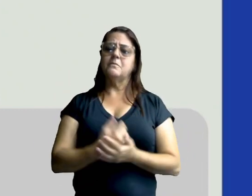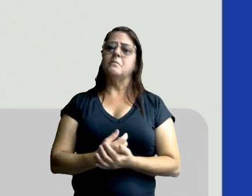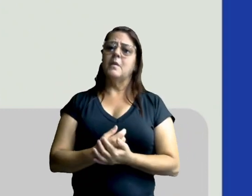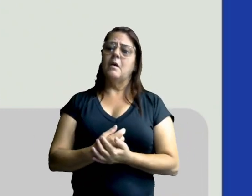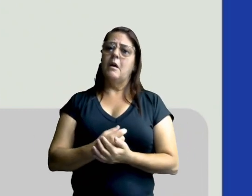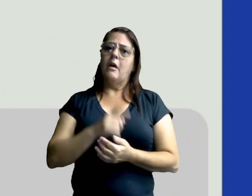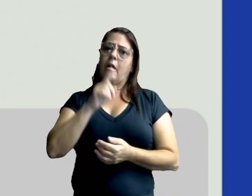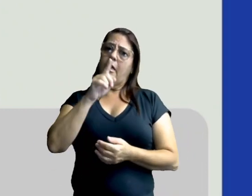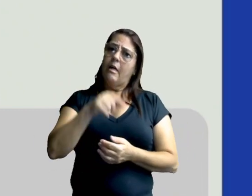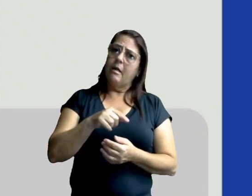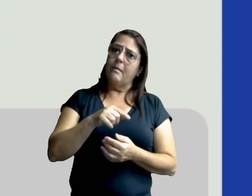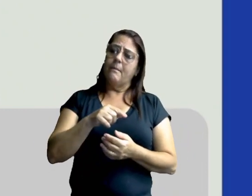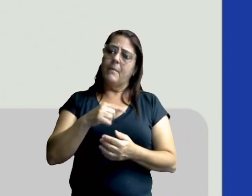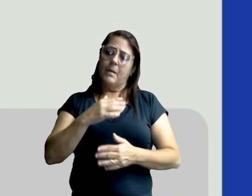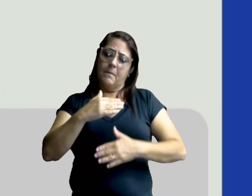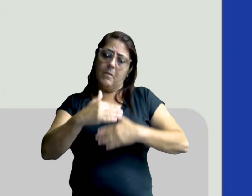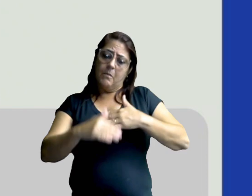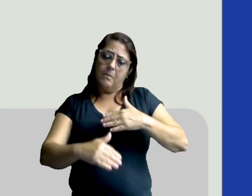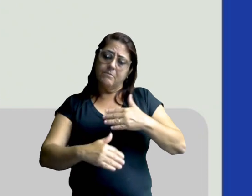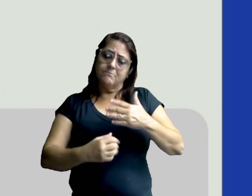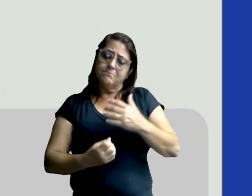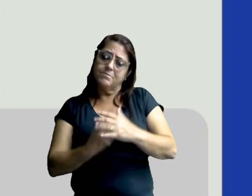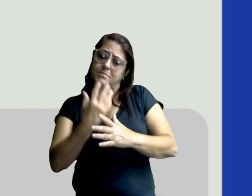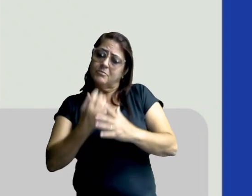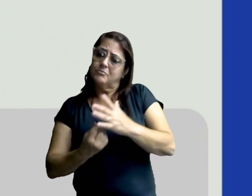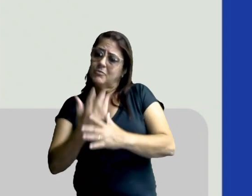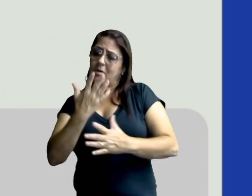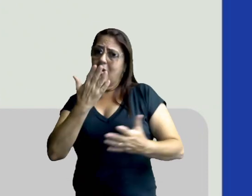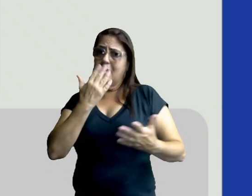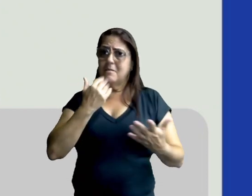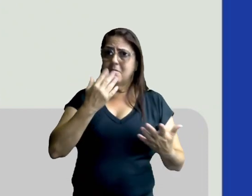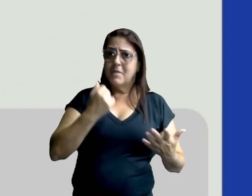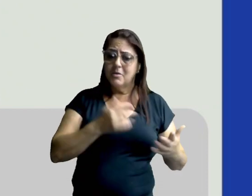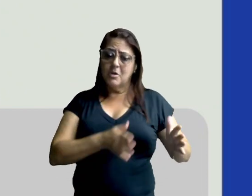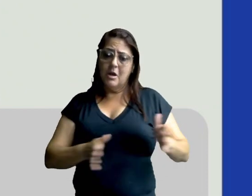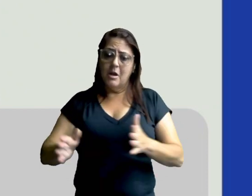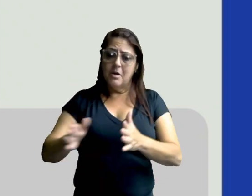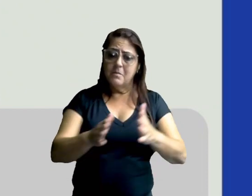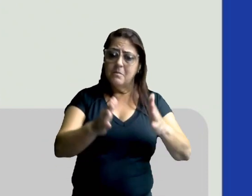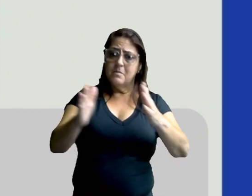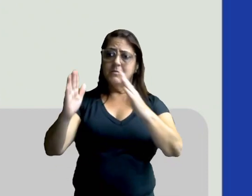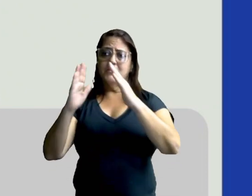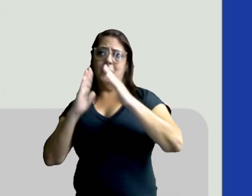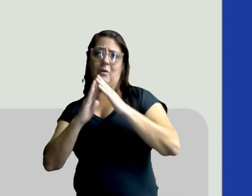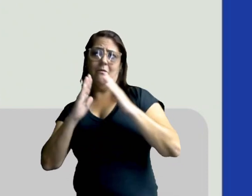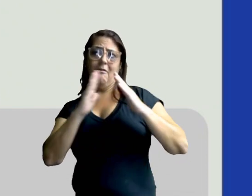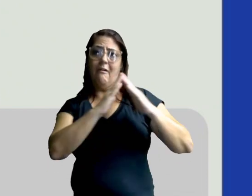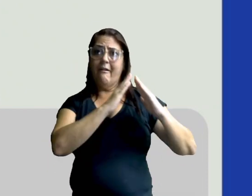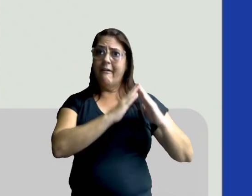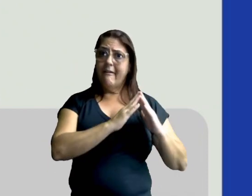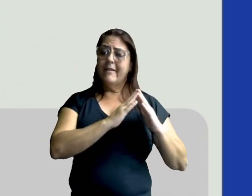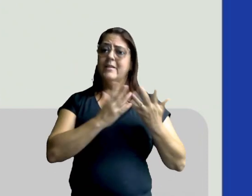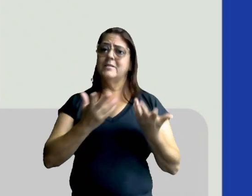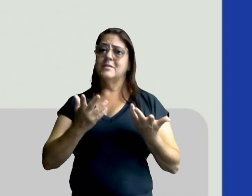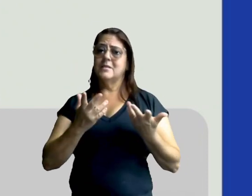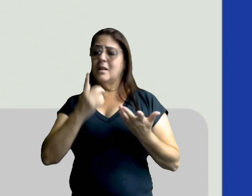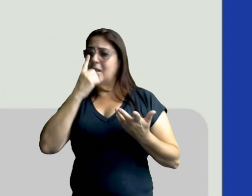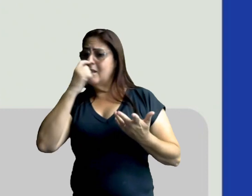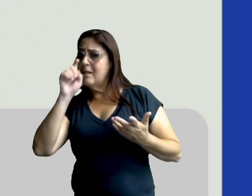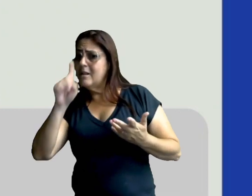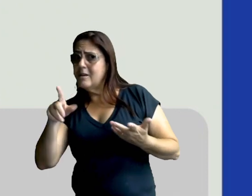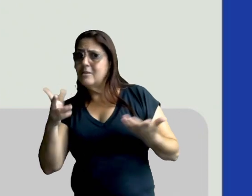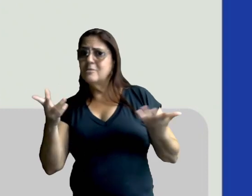modificações são feitas para produzir alimentos, construir estradas e moradias, descartar